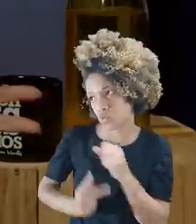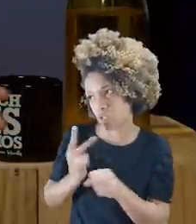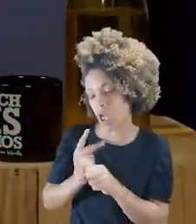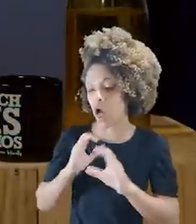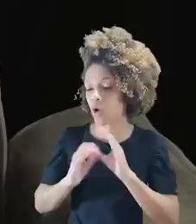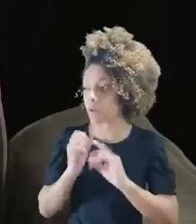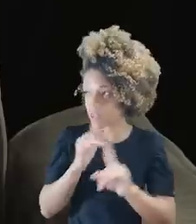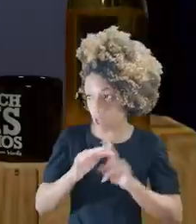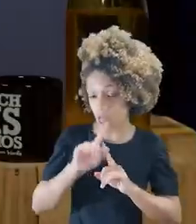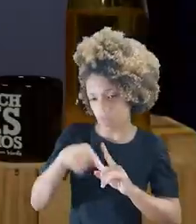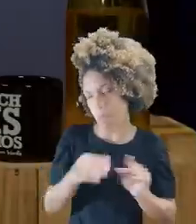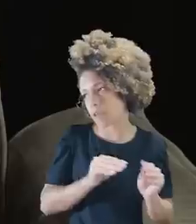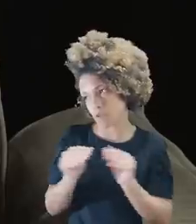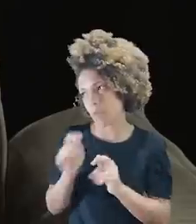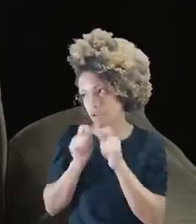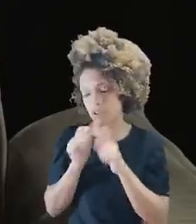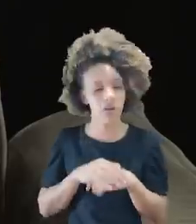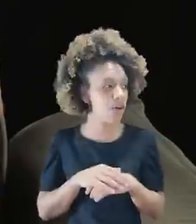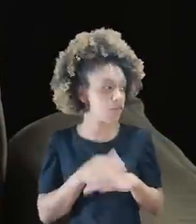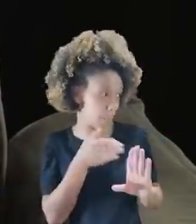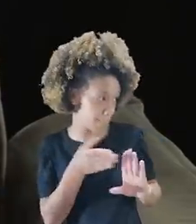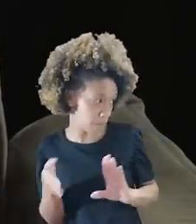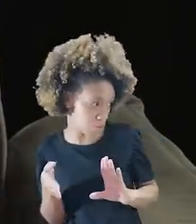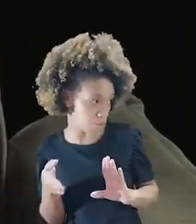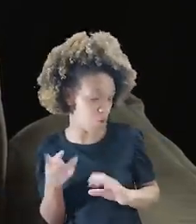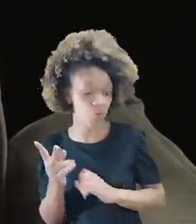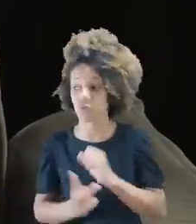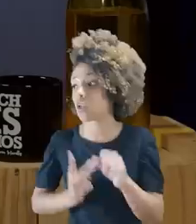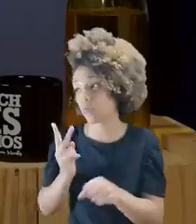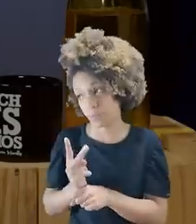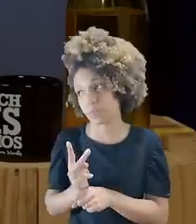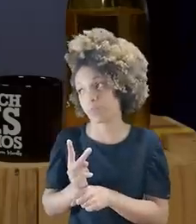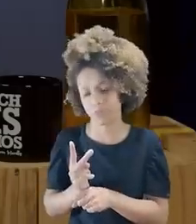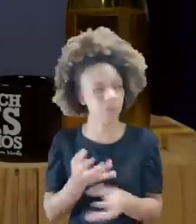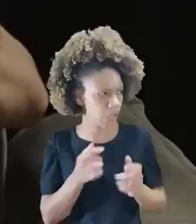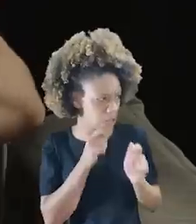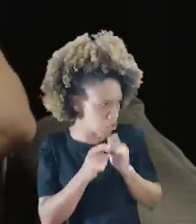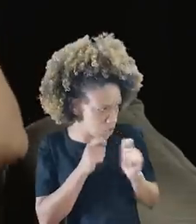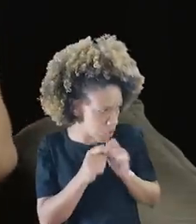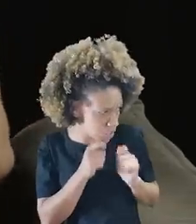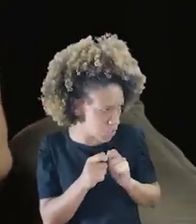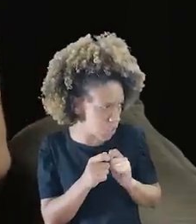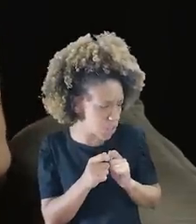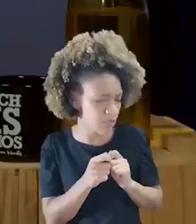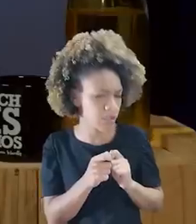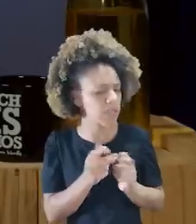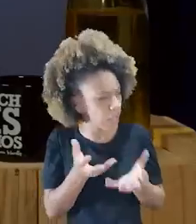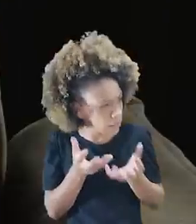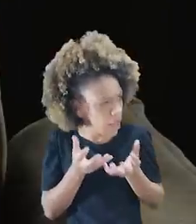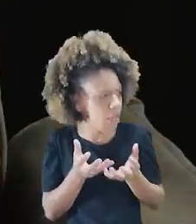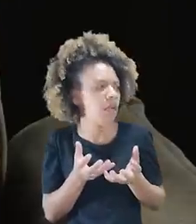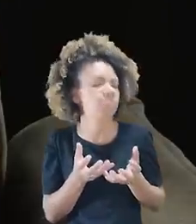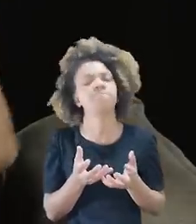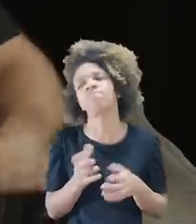na comunicação social né Depois que você você tava no meio do período dos dois anos do segundo ano você queria ser jornalista sego ano é você queria